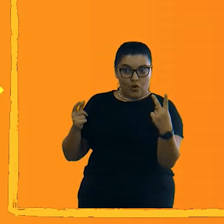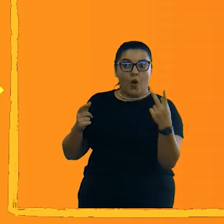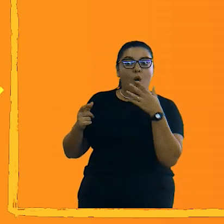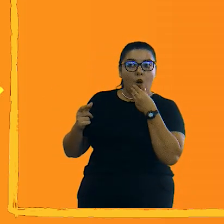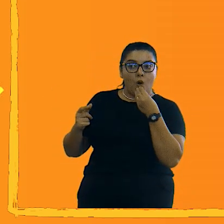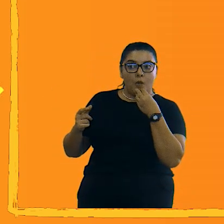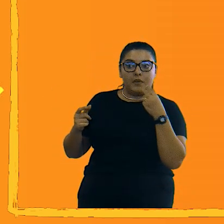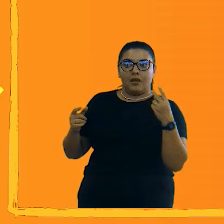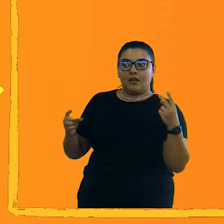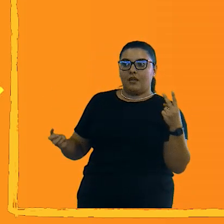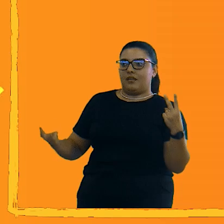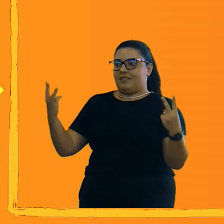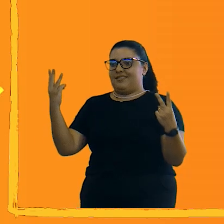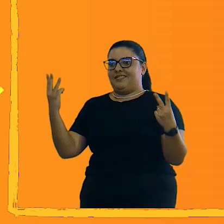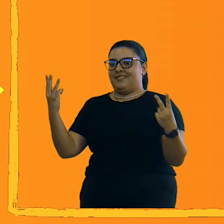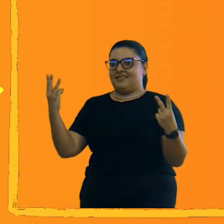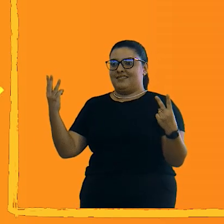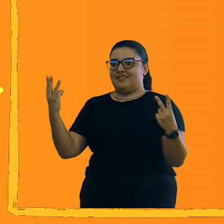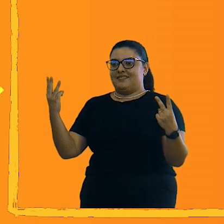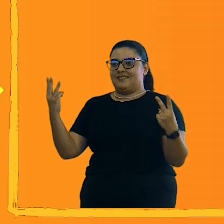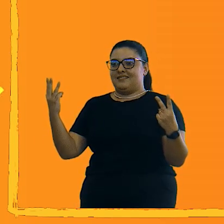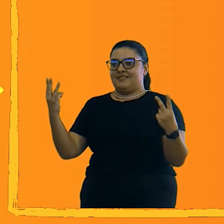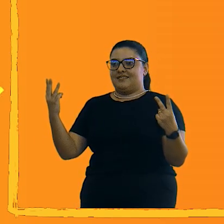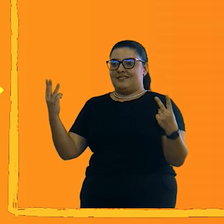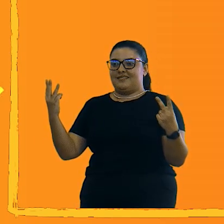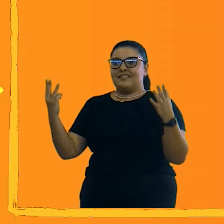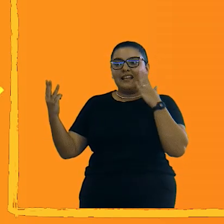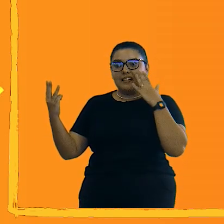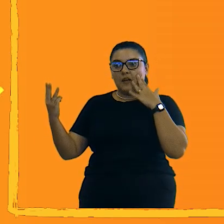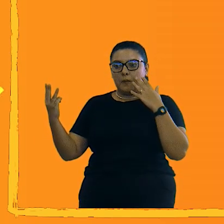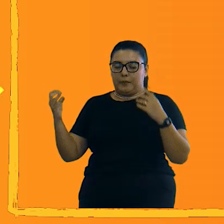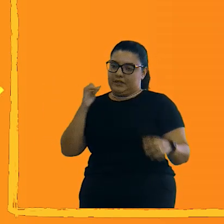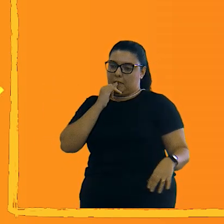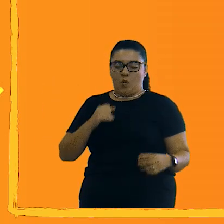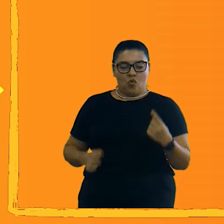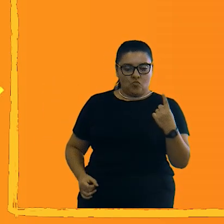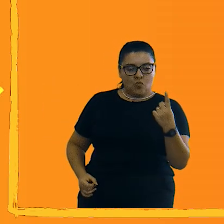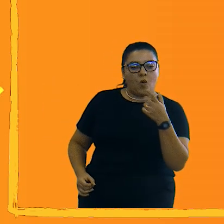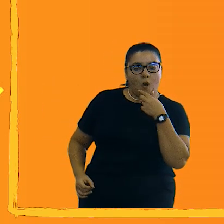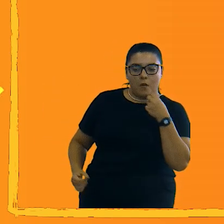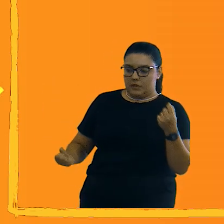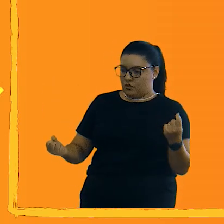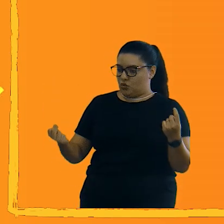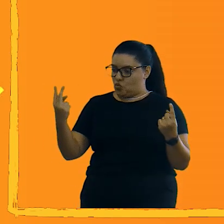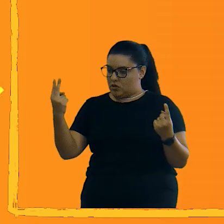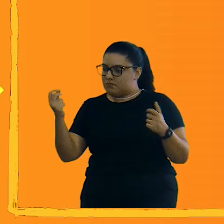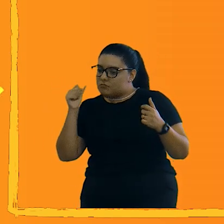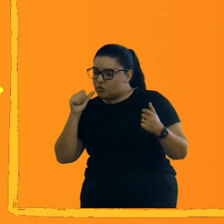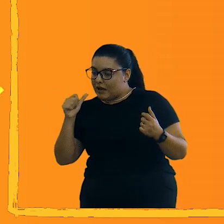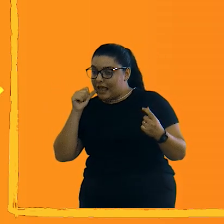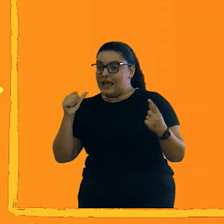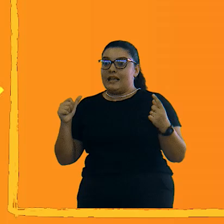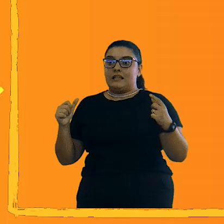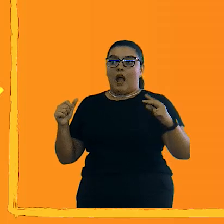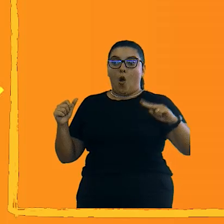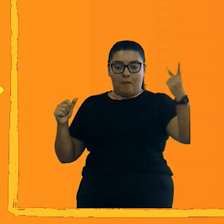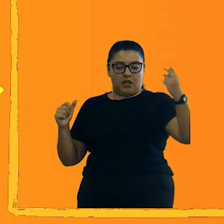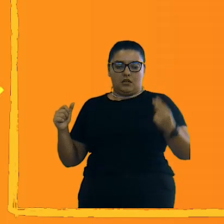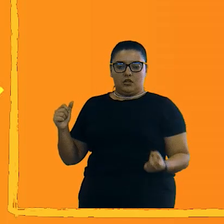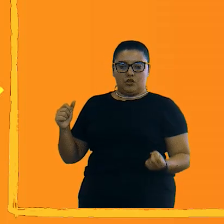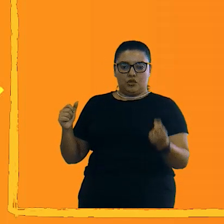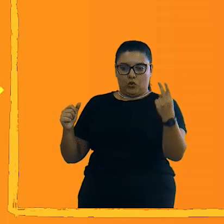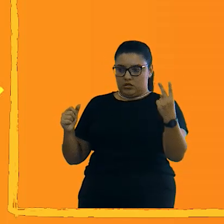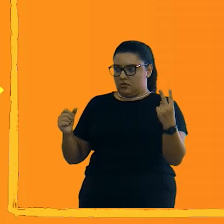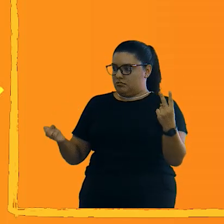mulher aqui ó a proporção foi embora Deu para entender agora quando você me diz na mesma proporção se eu tenho um